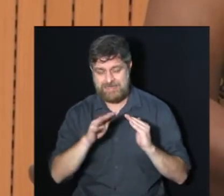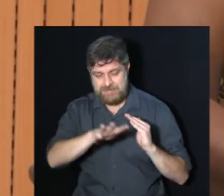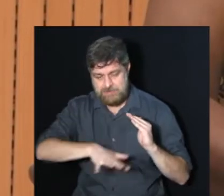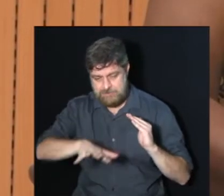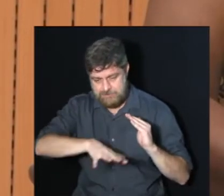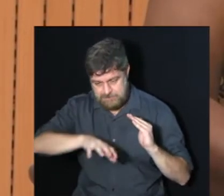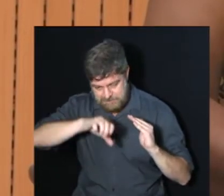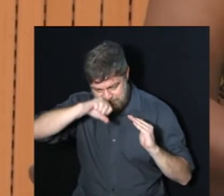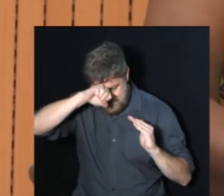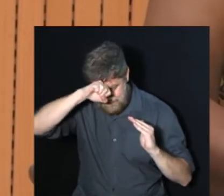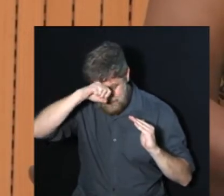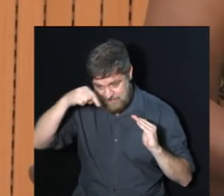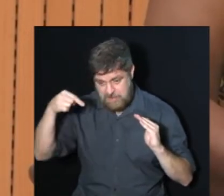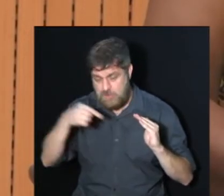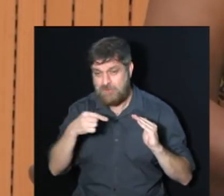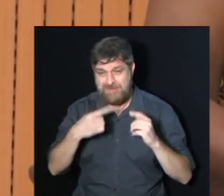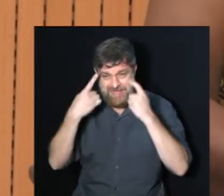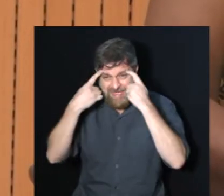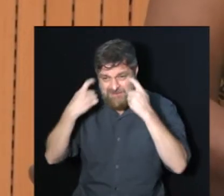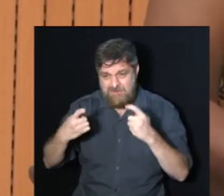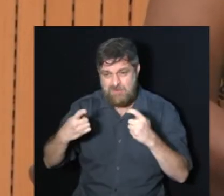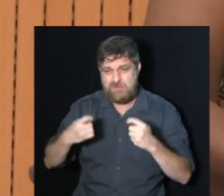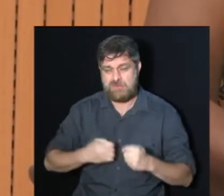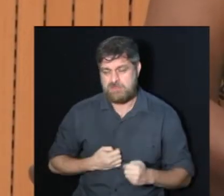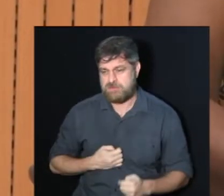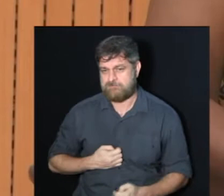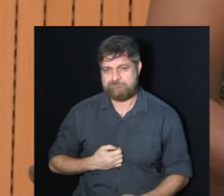terreiro contra a violência.